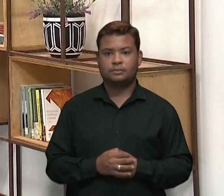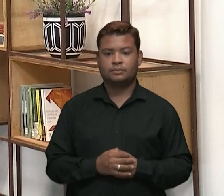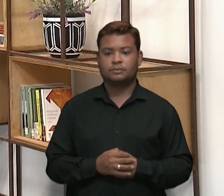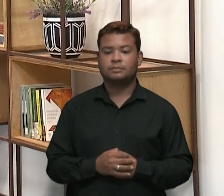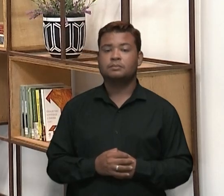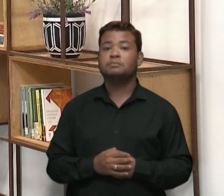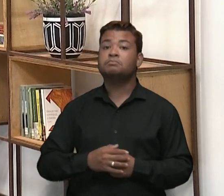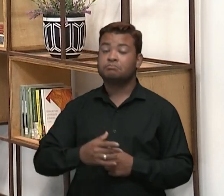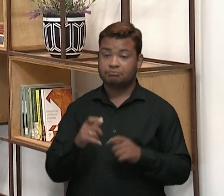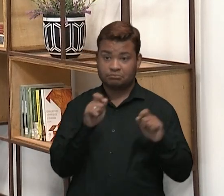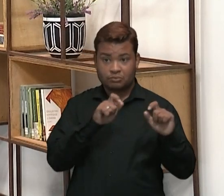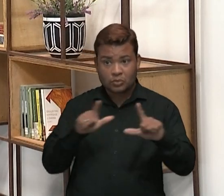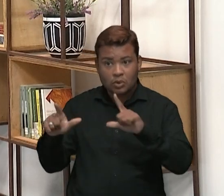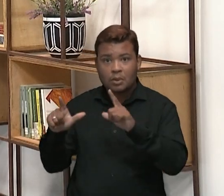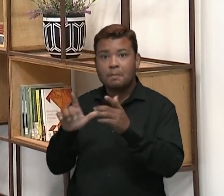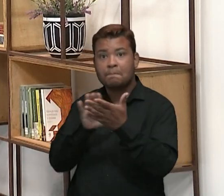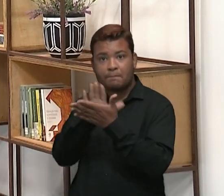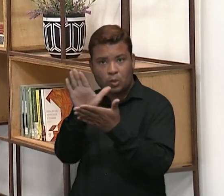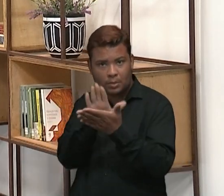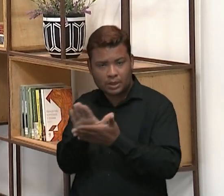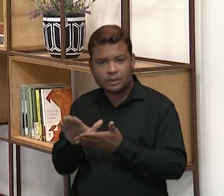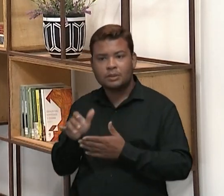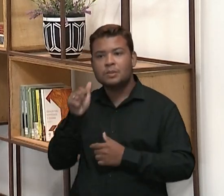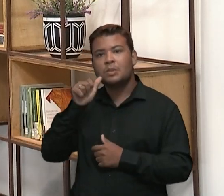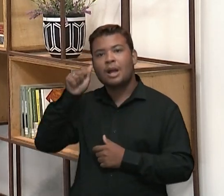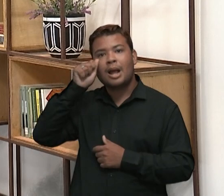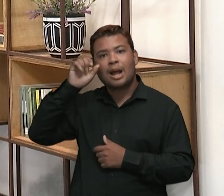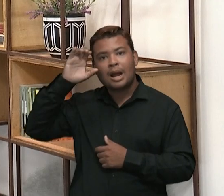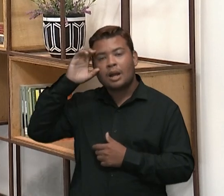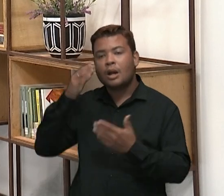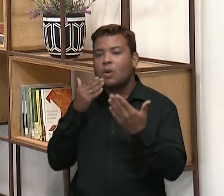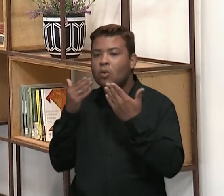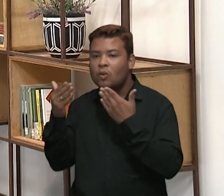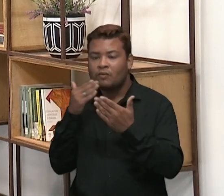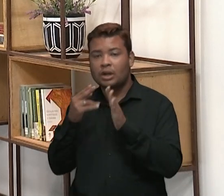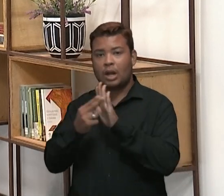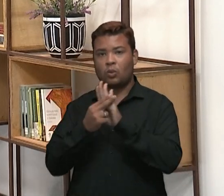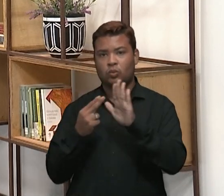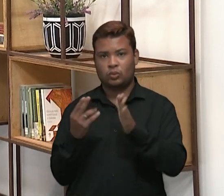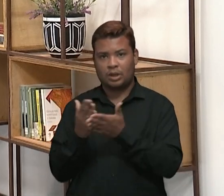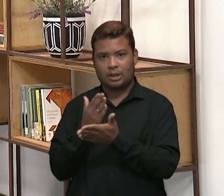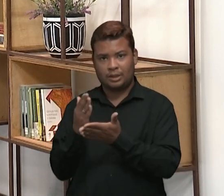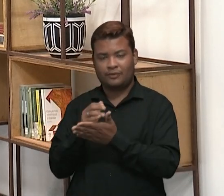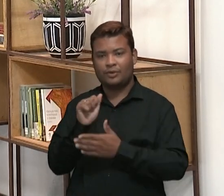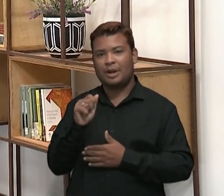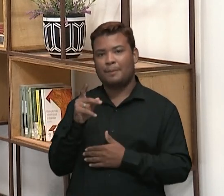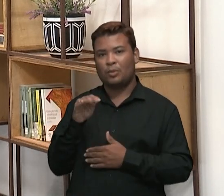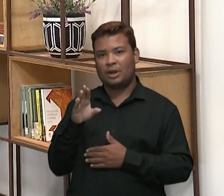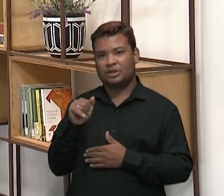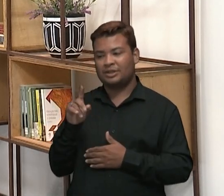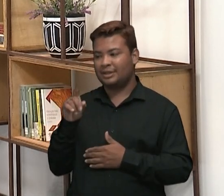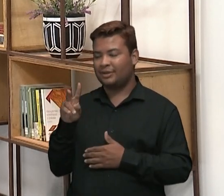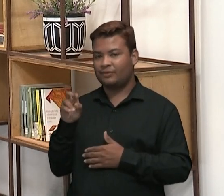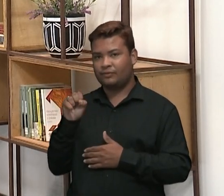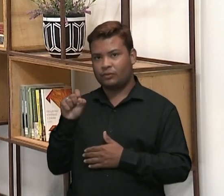E no quadro Publicações, a Ana Clelma falou com o autor de A Poética da Voz. Vamos conferir a conversa.